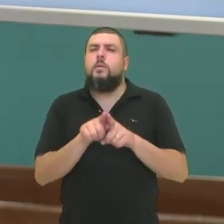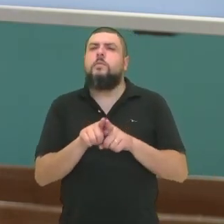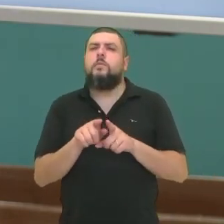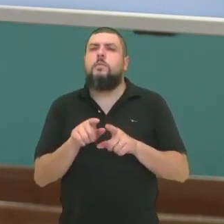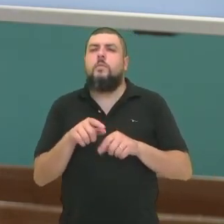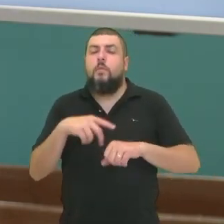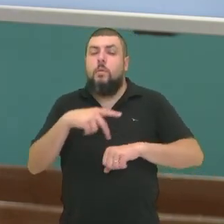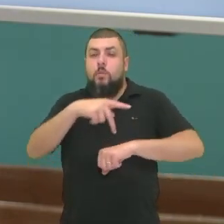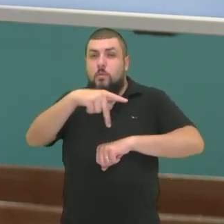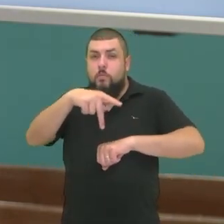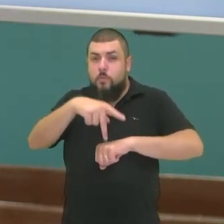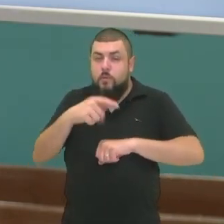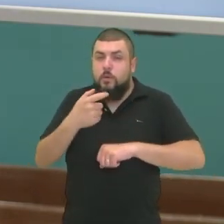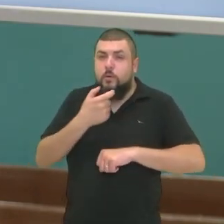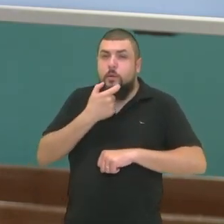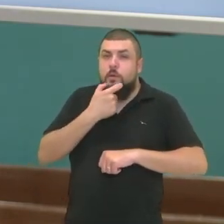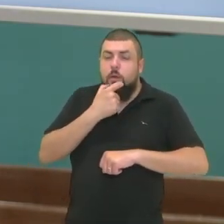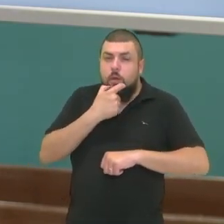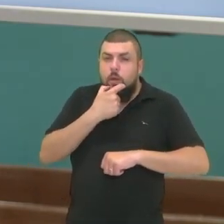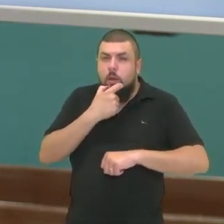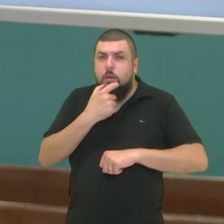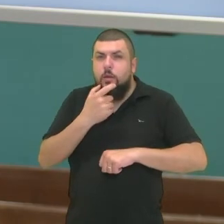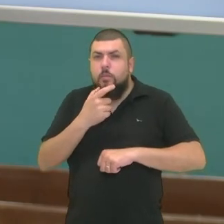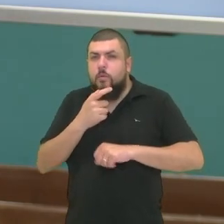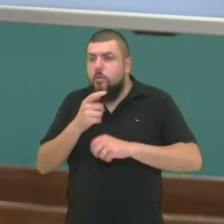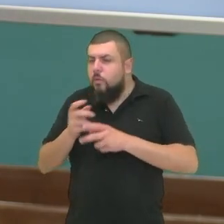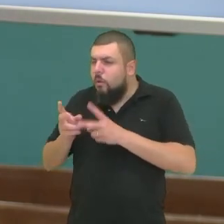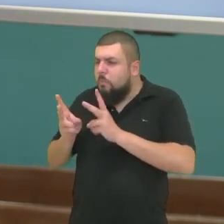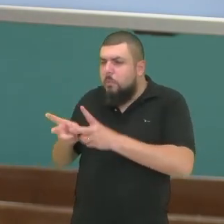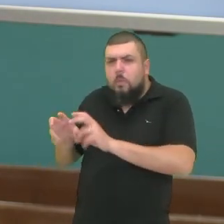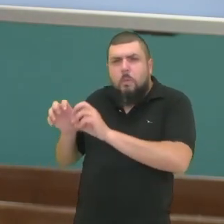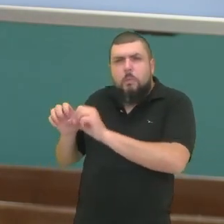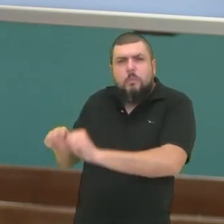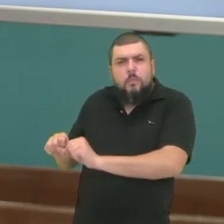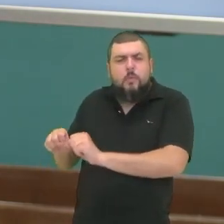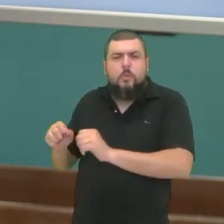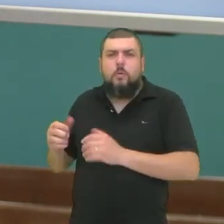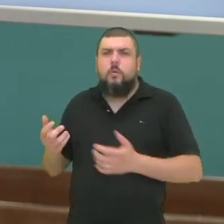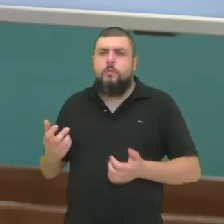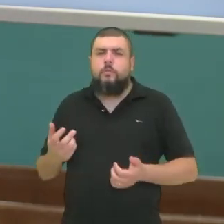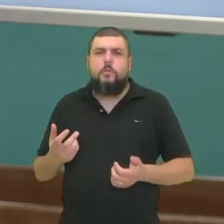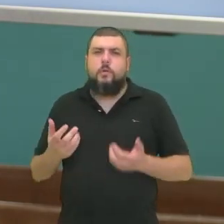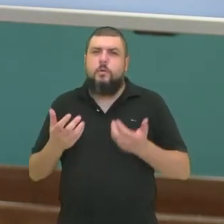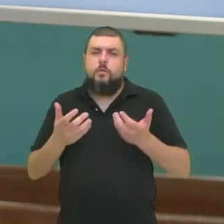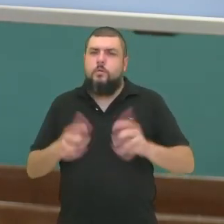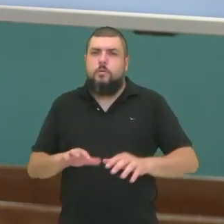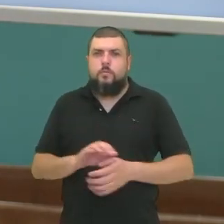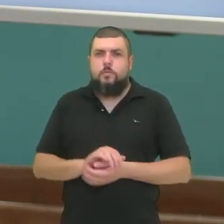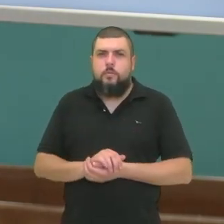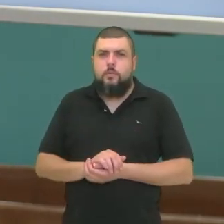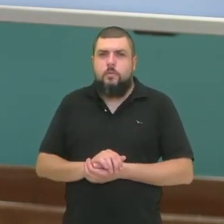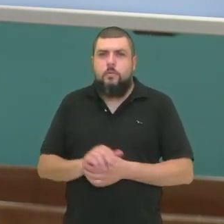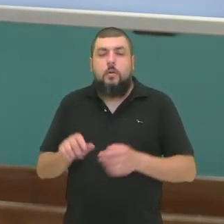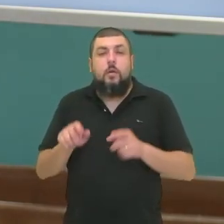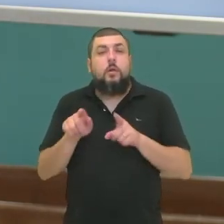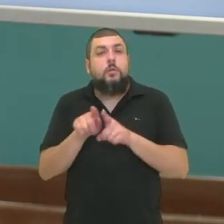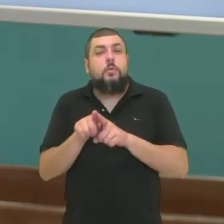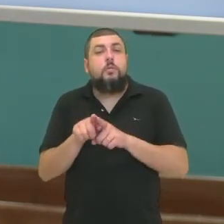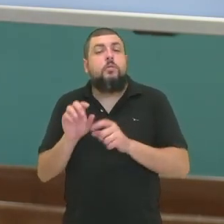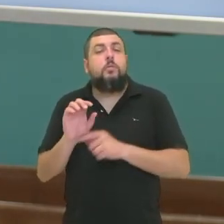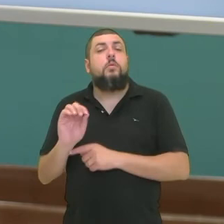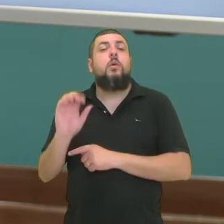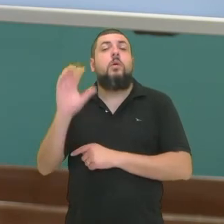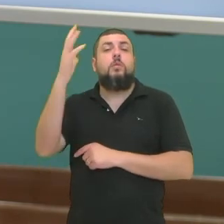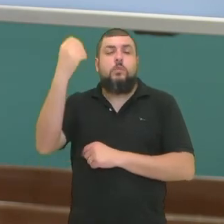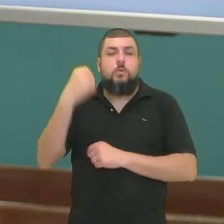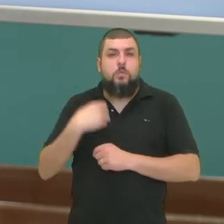como a Inglaterra ainda ter colônias ali, logo no pós-guerra. Isso vai ajudar muito a revolta,